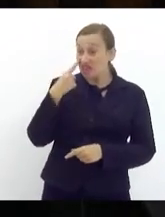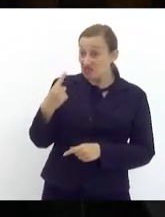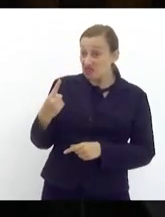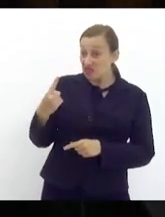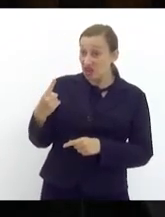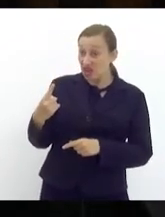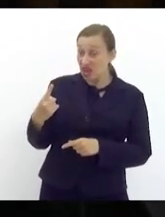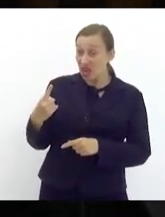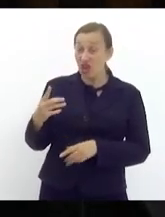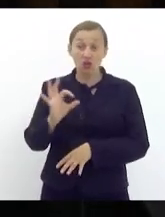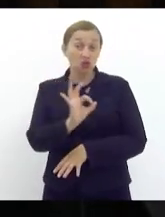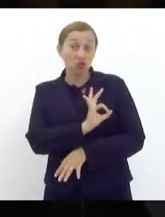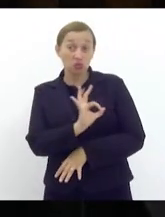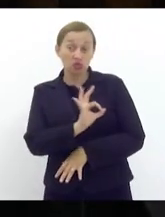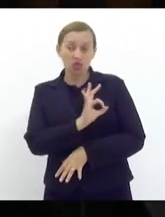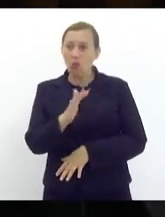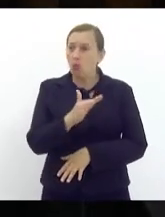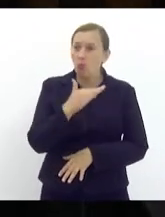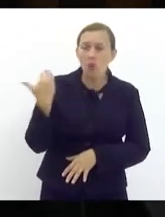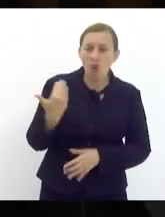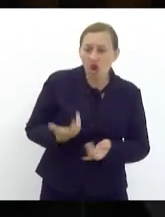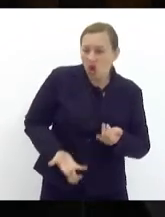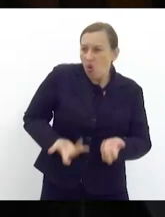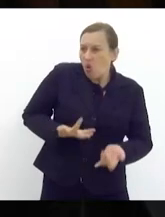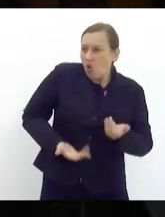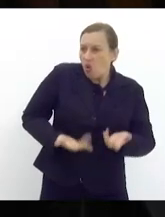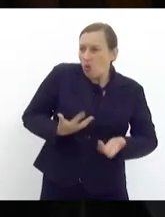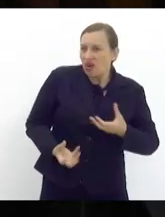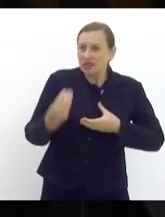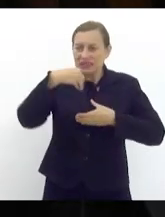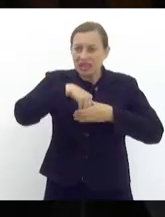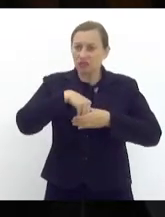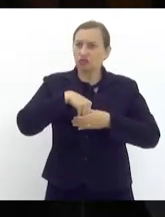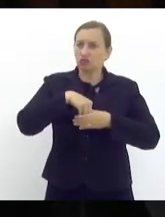os nossos policiais morrerem queimados dentro